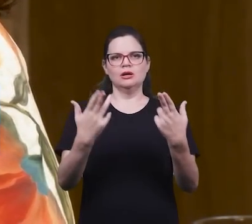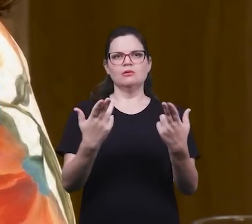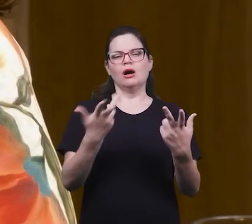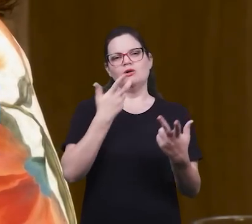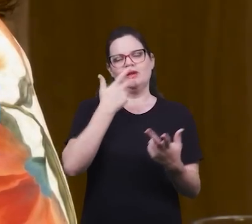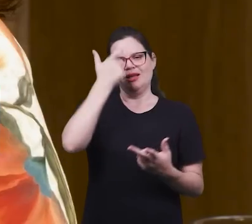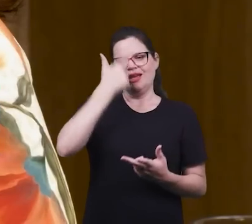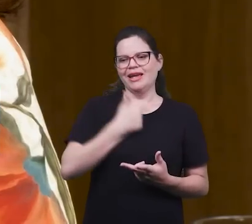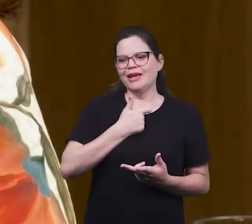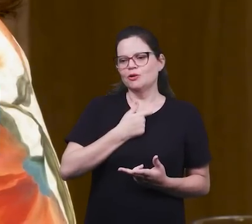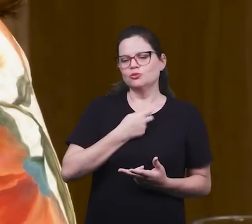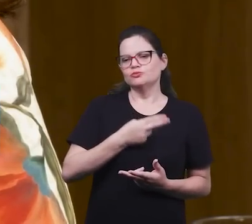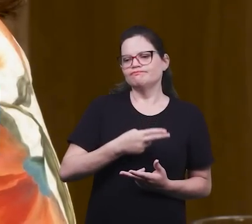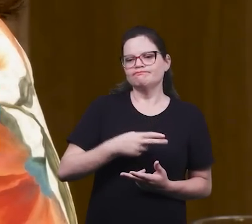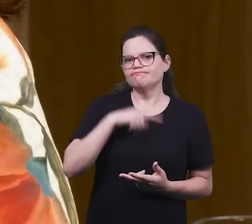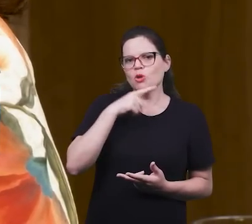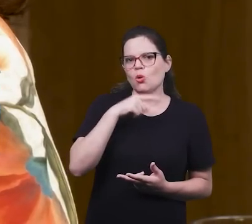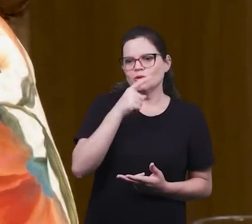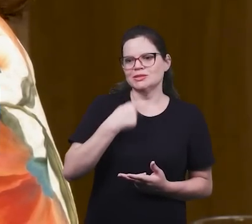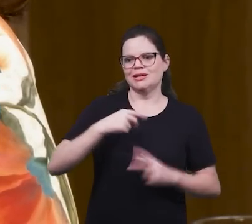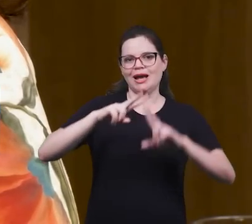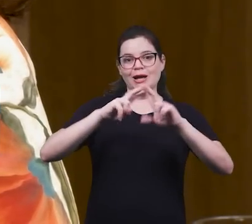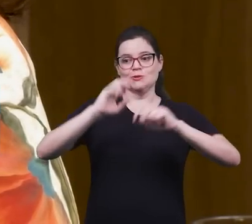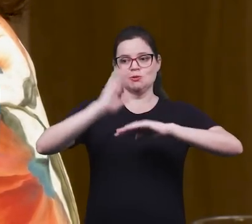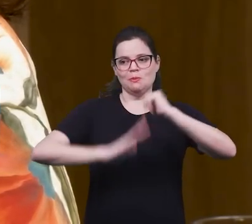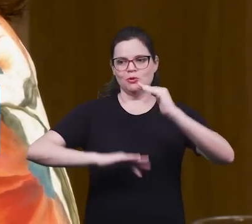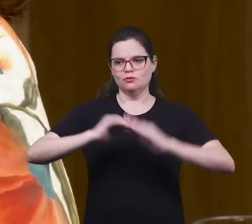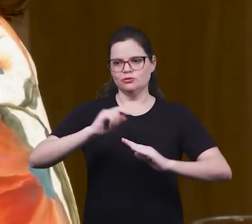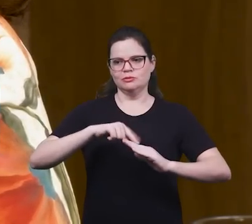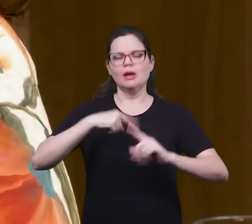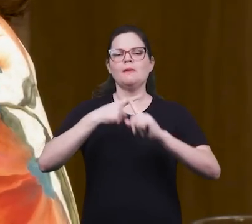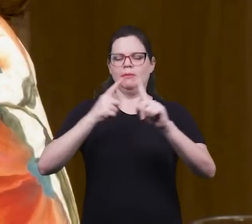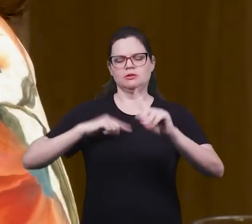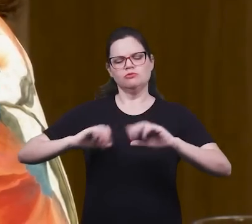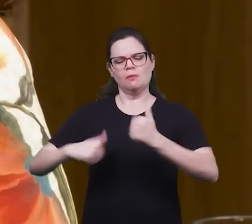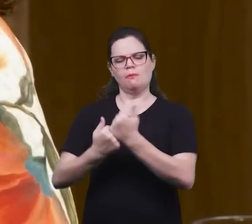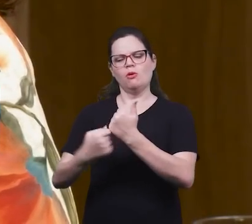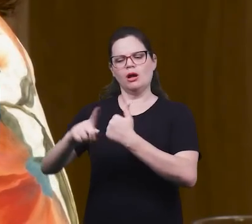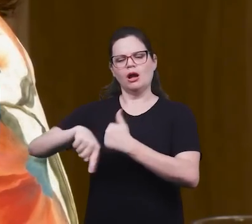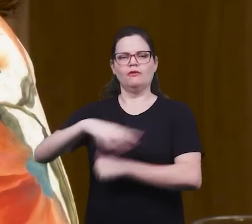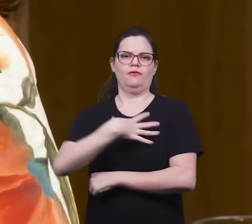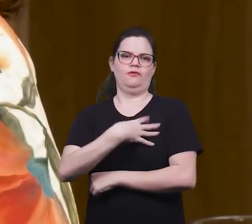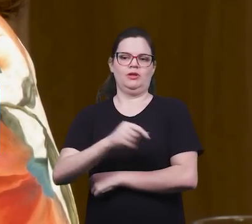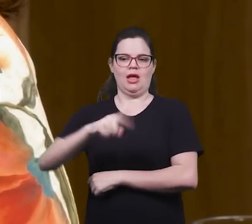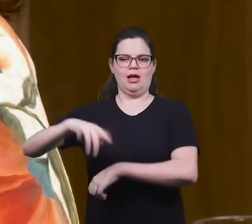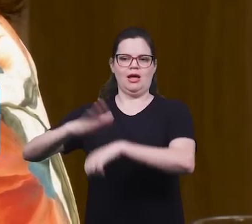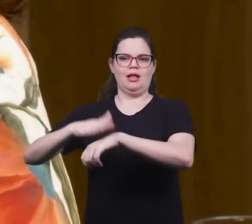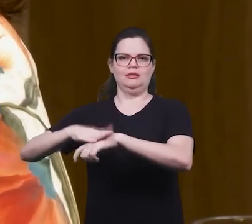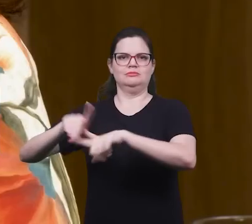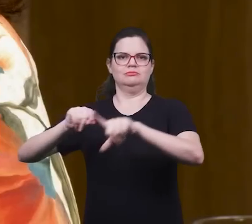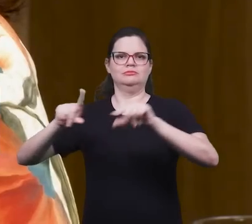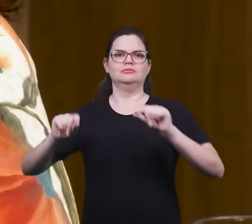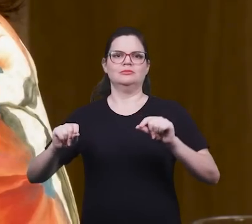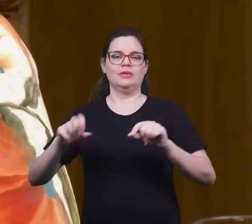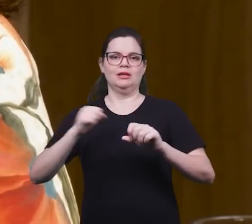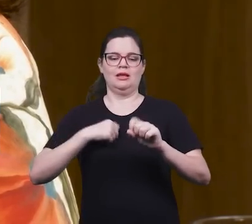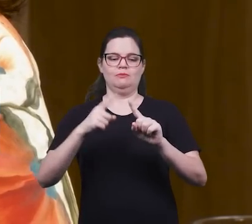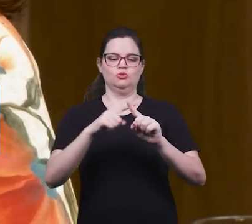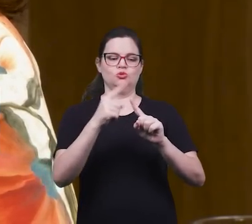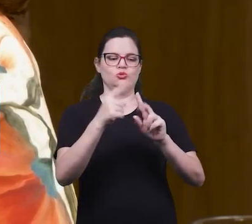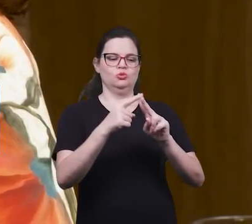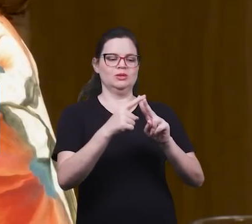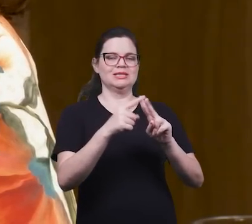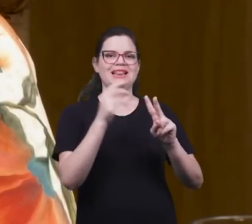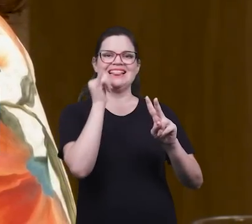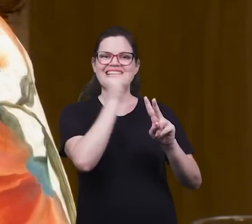pelas minhas filhas, né? Então, dei todo o apoio. Todas 3 são formadas, né? Elas escolhiam o curso, não foi eu que escolhi. Tem uma médica e 2 dentistas,